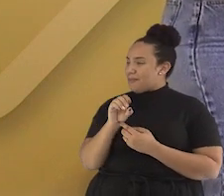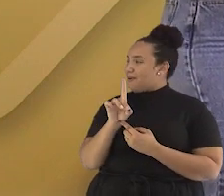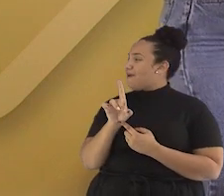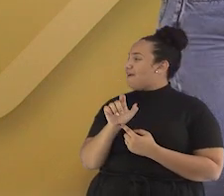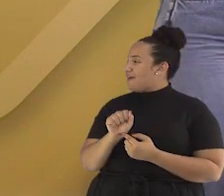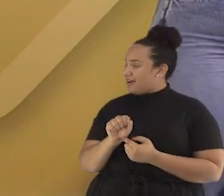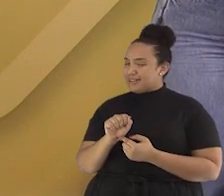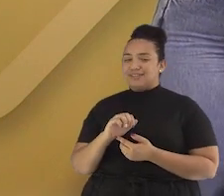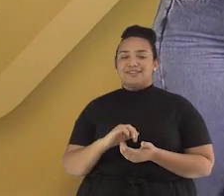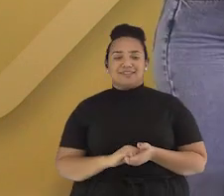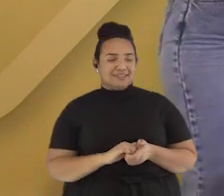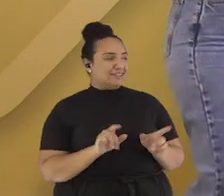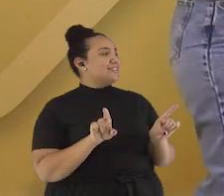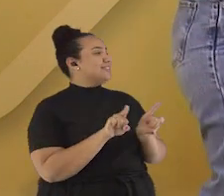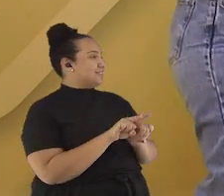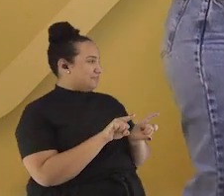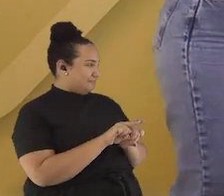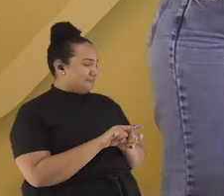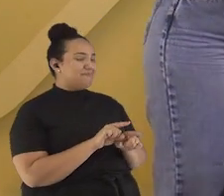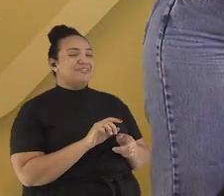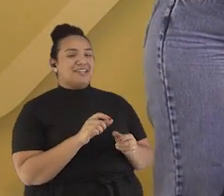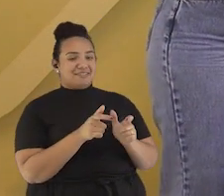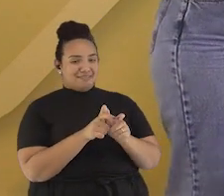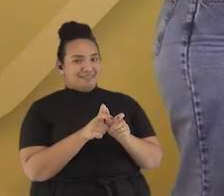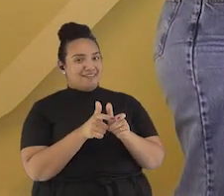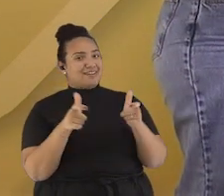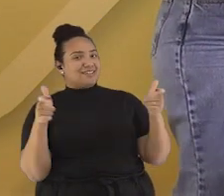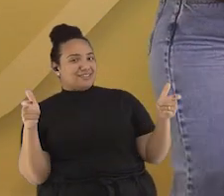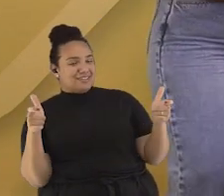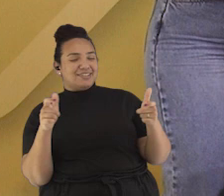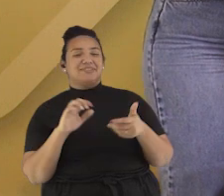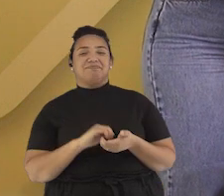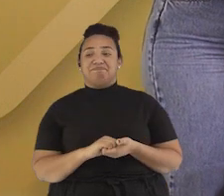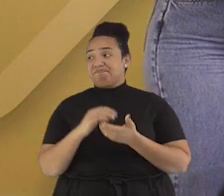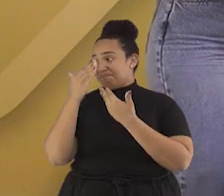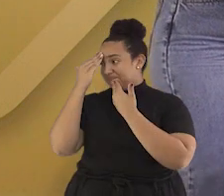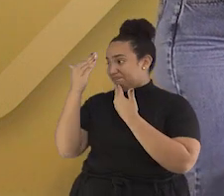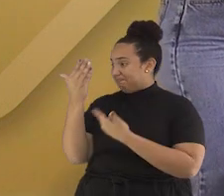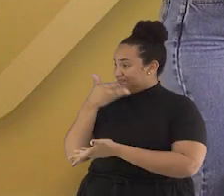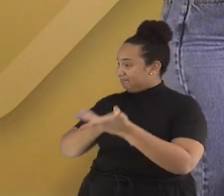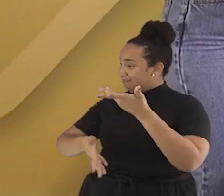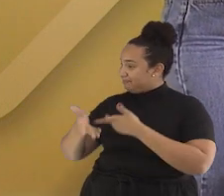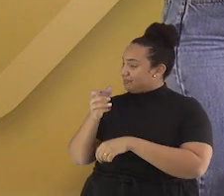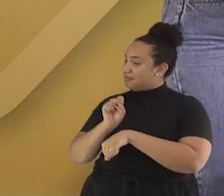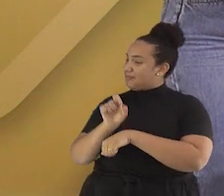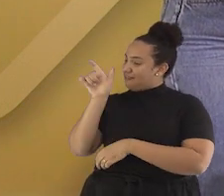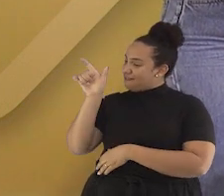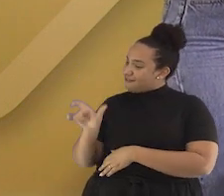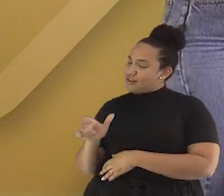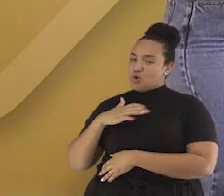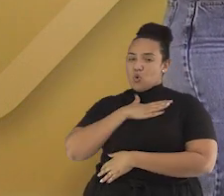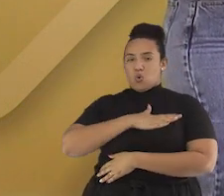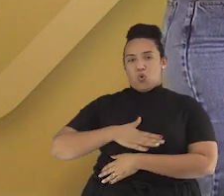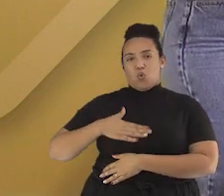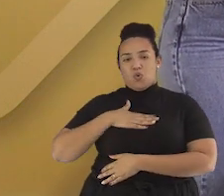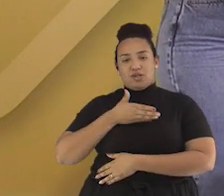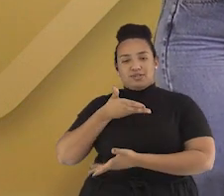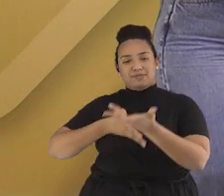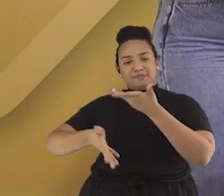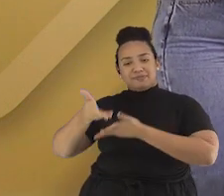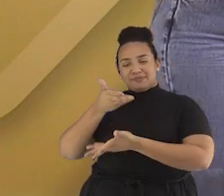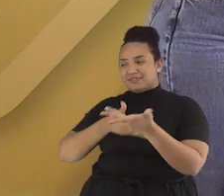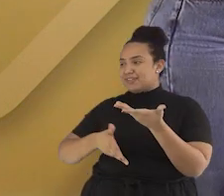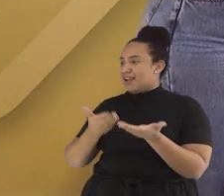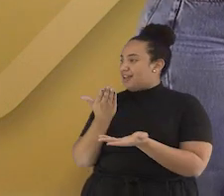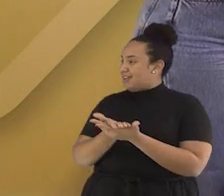e moda? Com certeza, e crescente também. Exatamente. Dani, muito obrigado pela sua participação. Espero que você